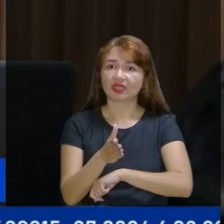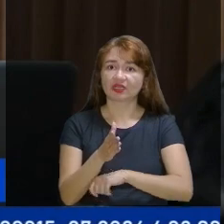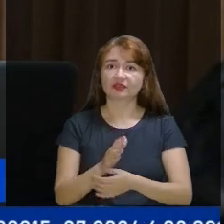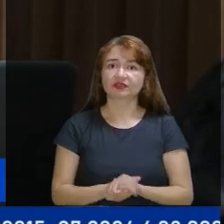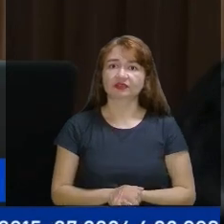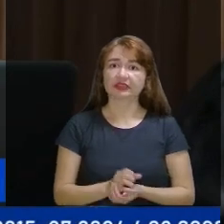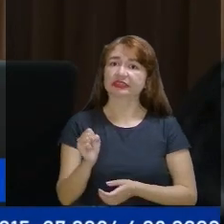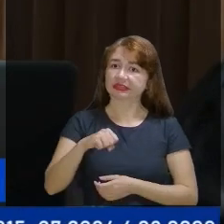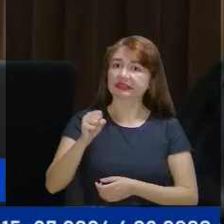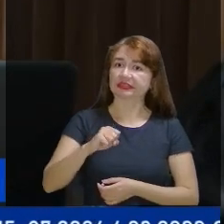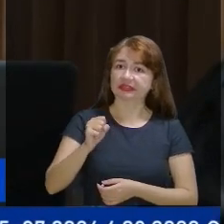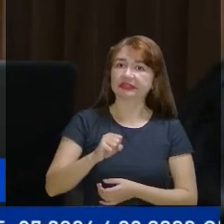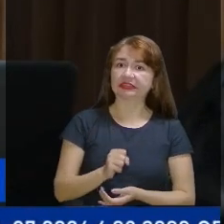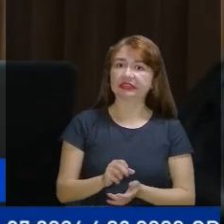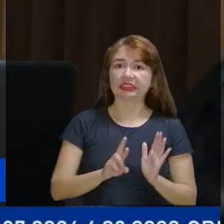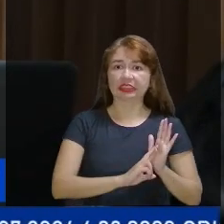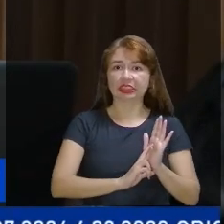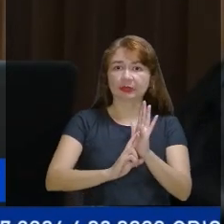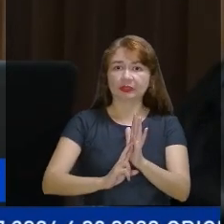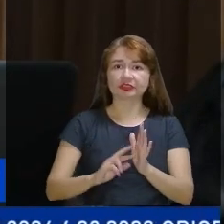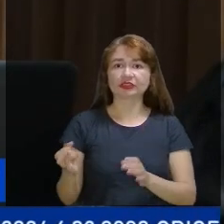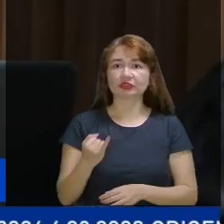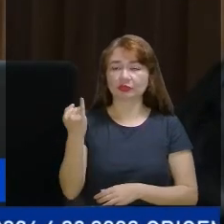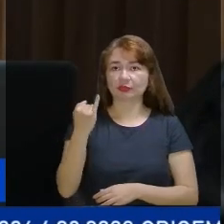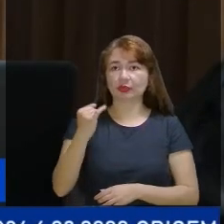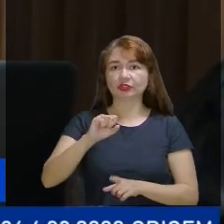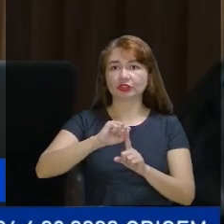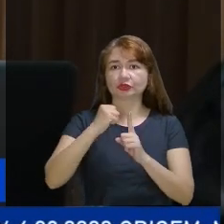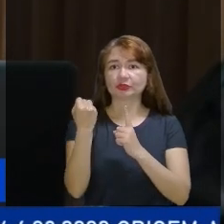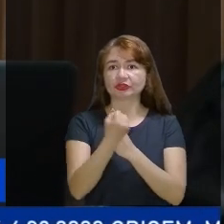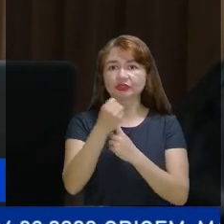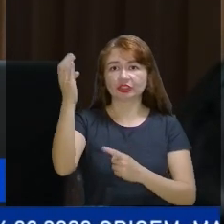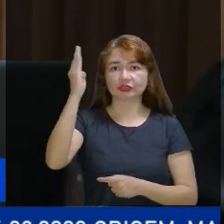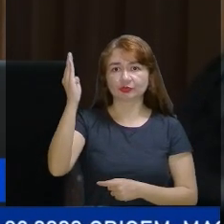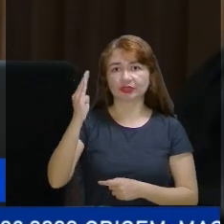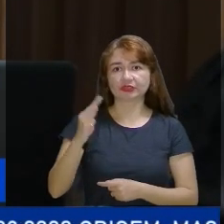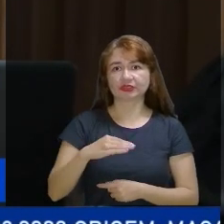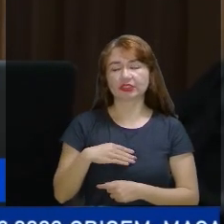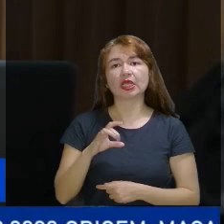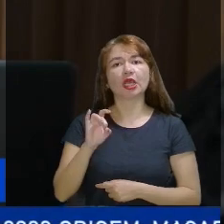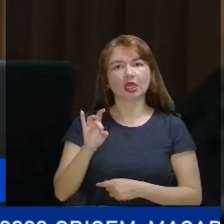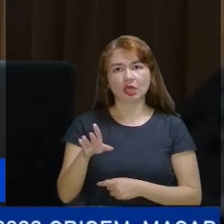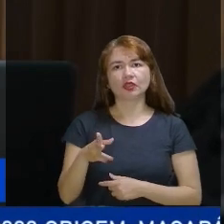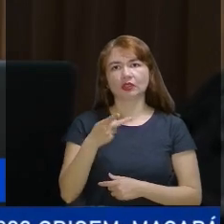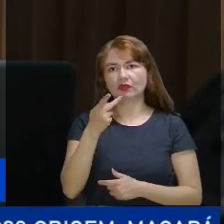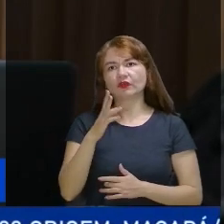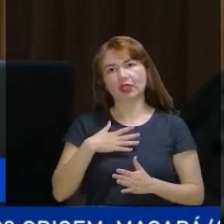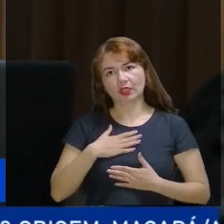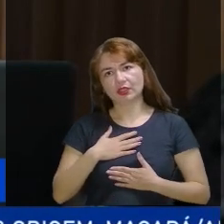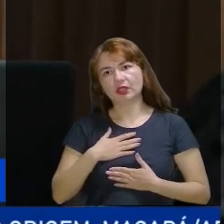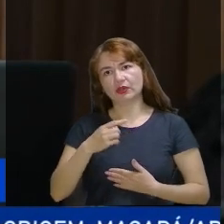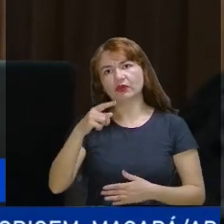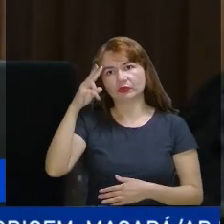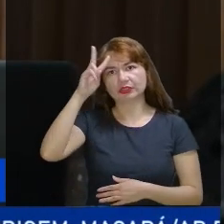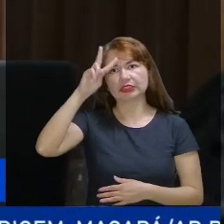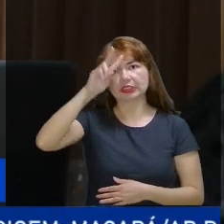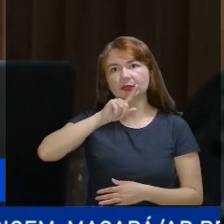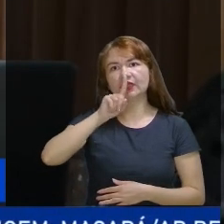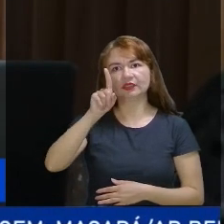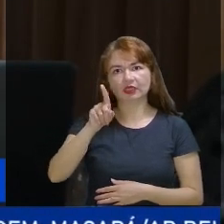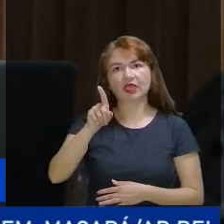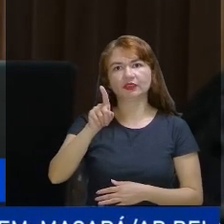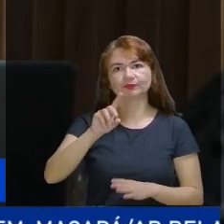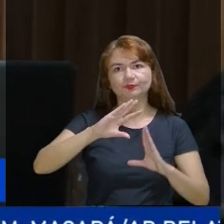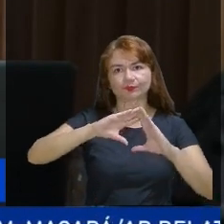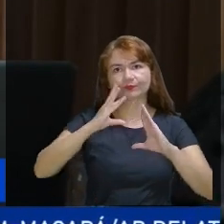essa representação muito importante para a sociedade brasileira. Era só esse ponto que me ocorreu lembrar, presidente, porque foi tratado